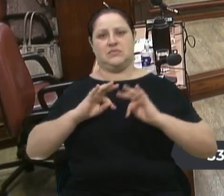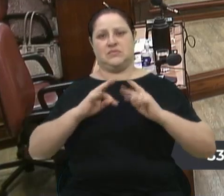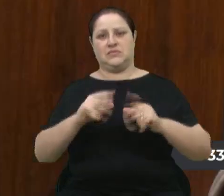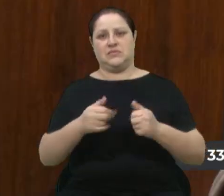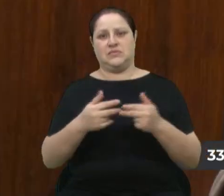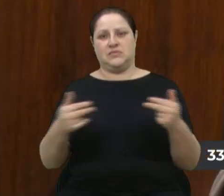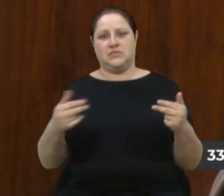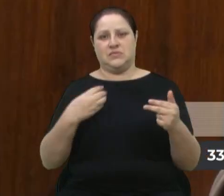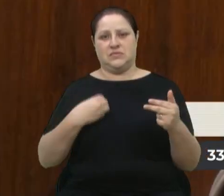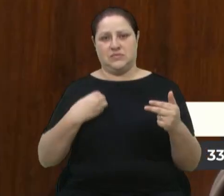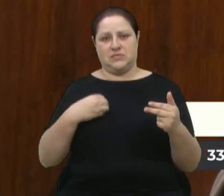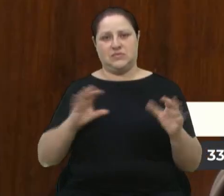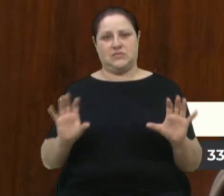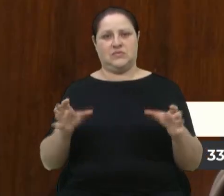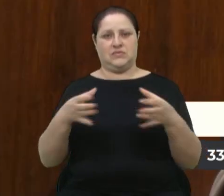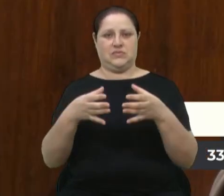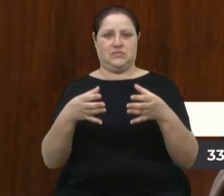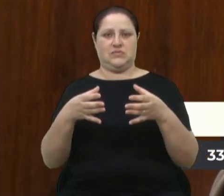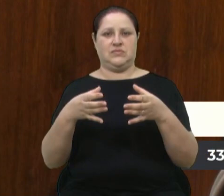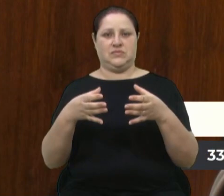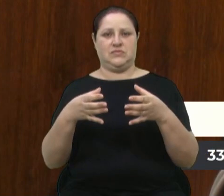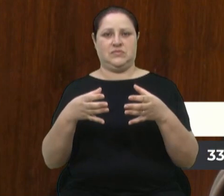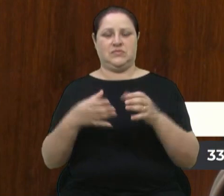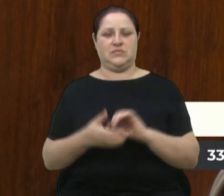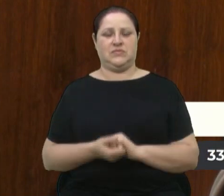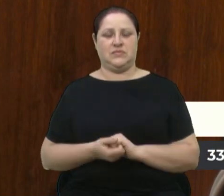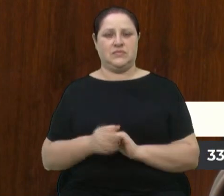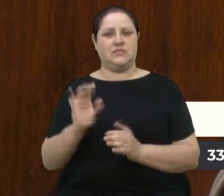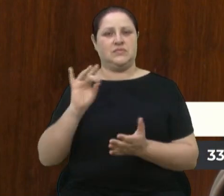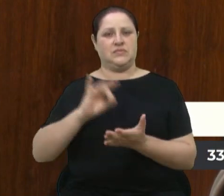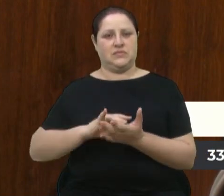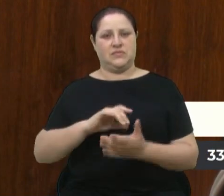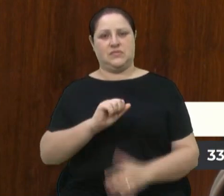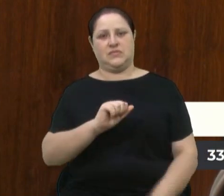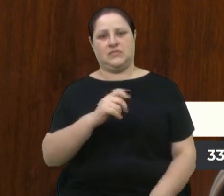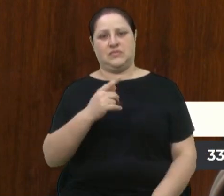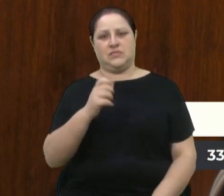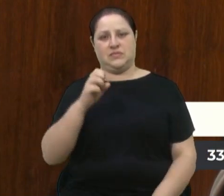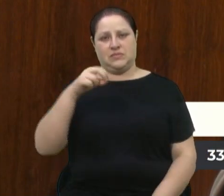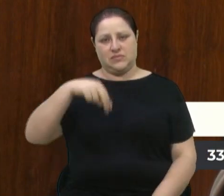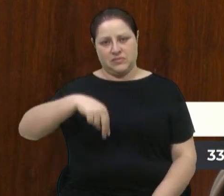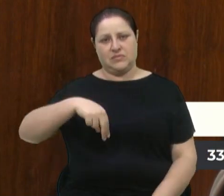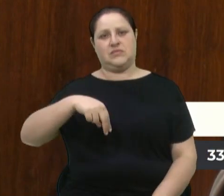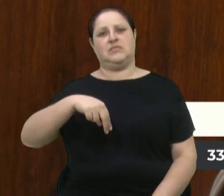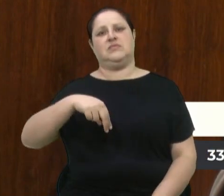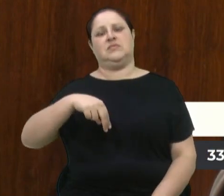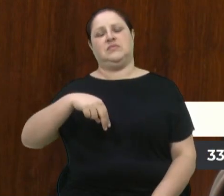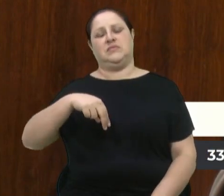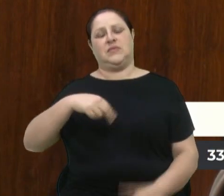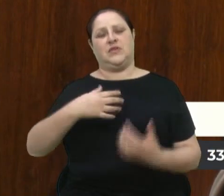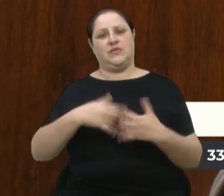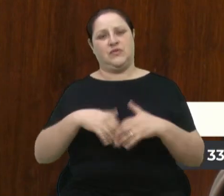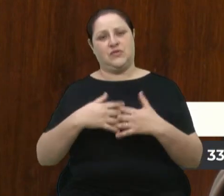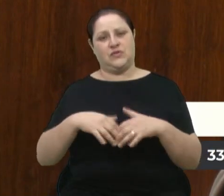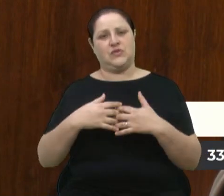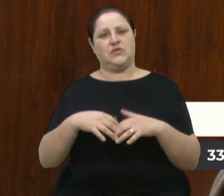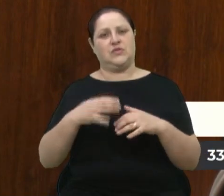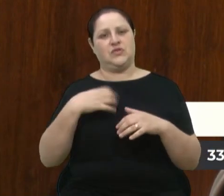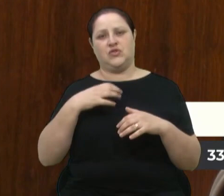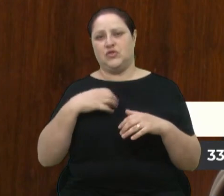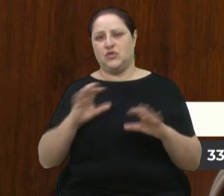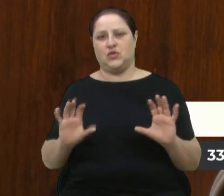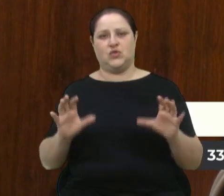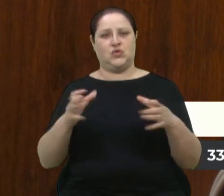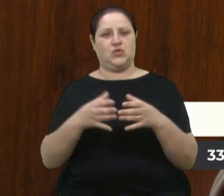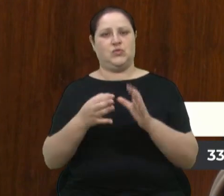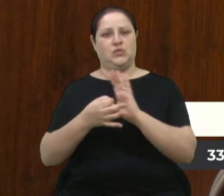vida, no coletivo, né? Então, realmente, a PEN funciona de forma coletiva, onde nós,